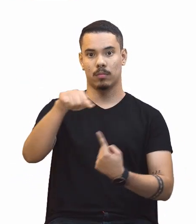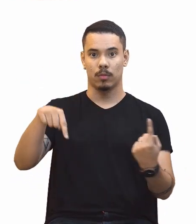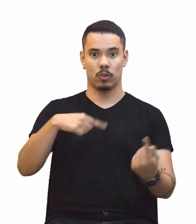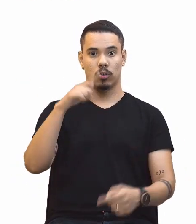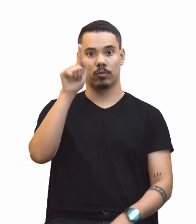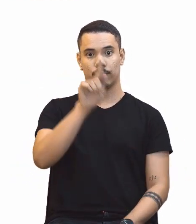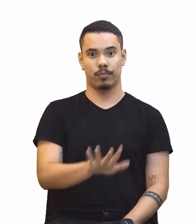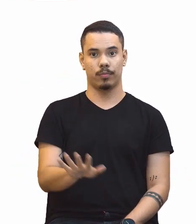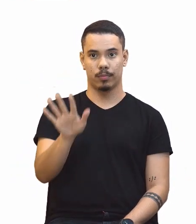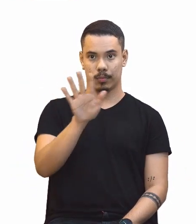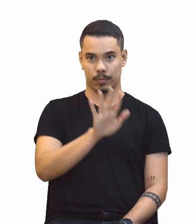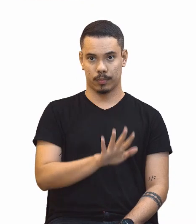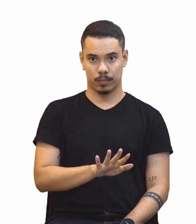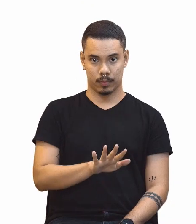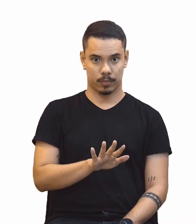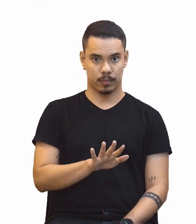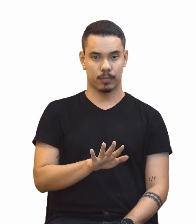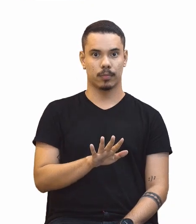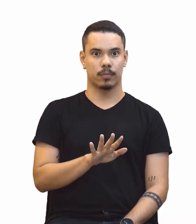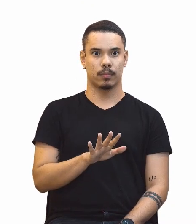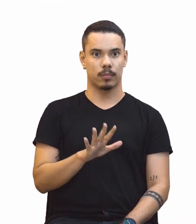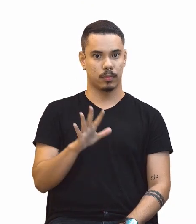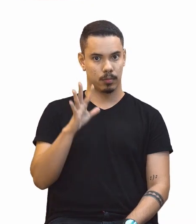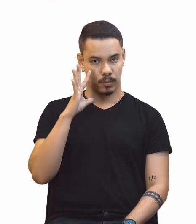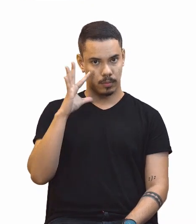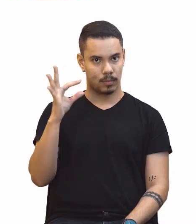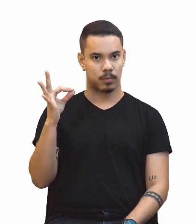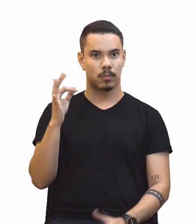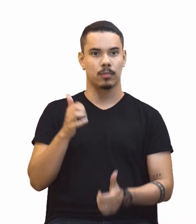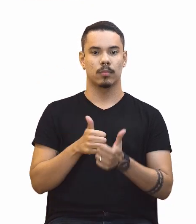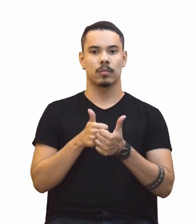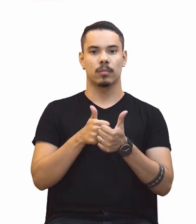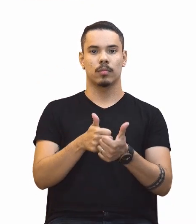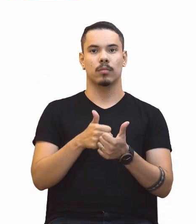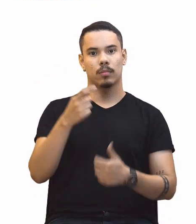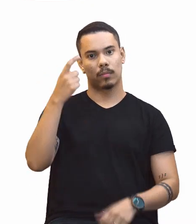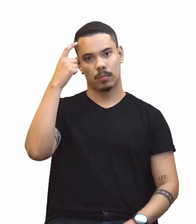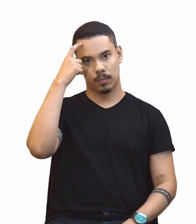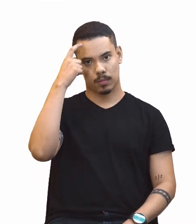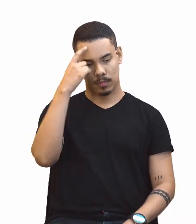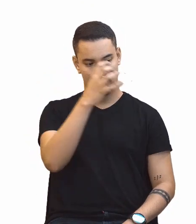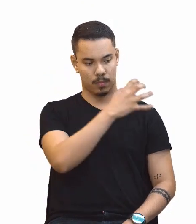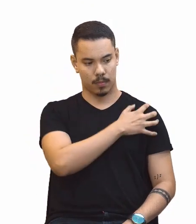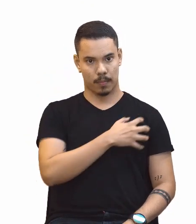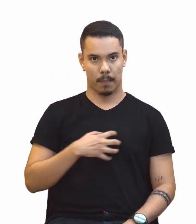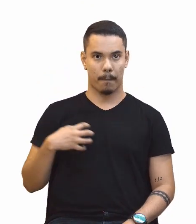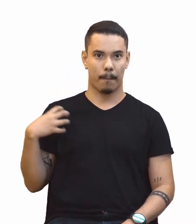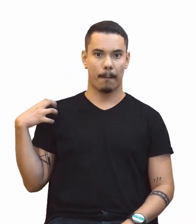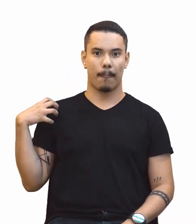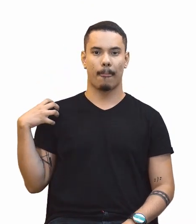genérico. Olha só, isso de acordo com o pensamento de Aristóteles.